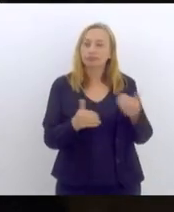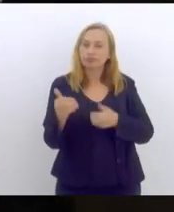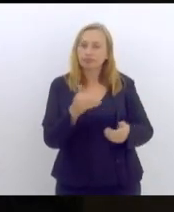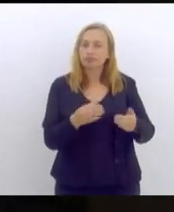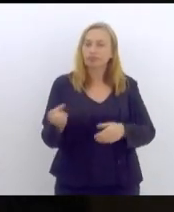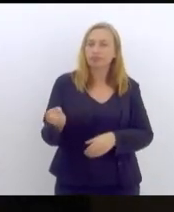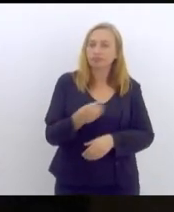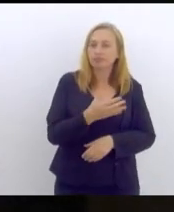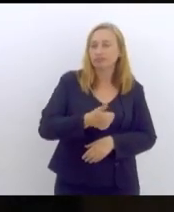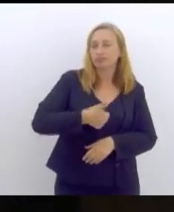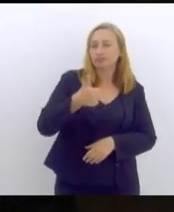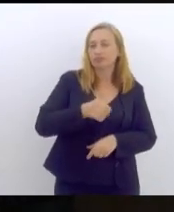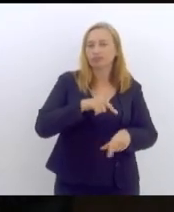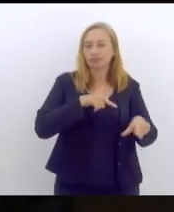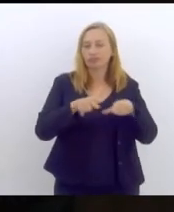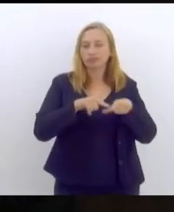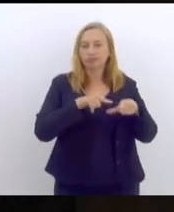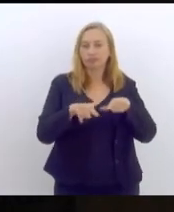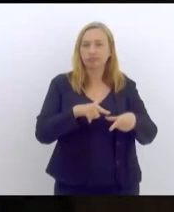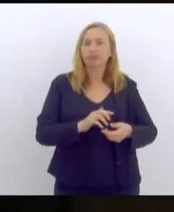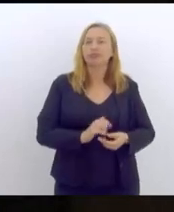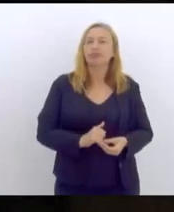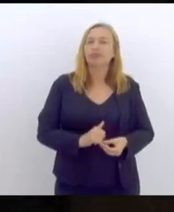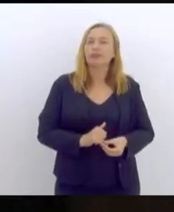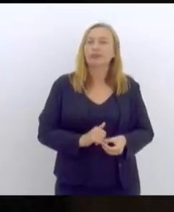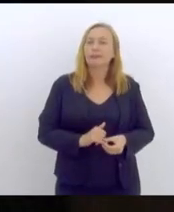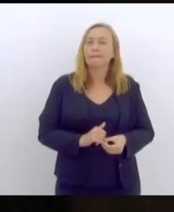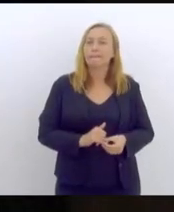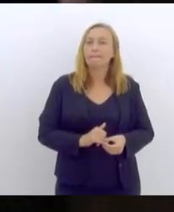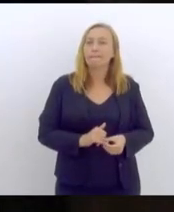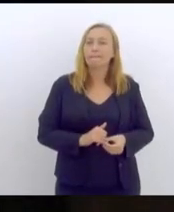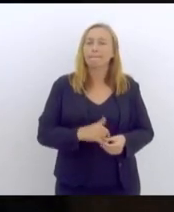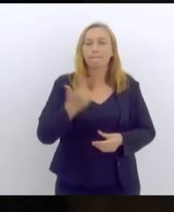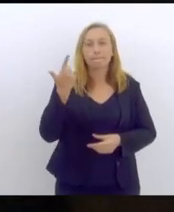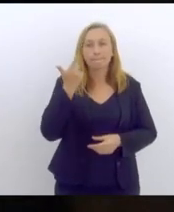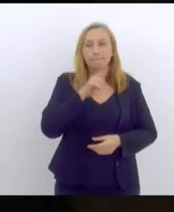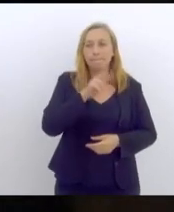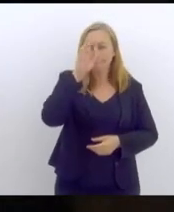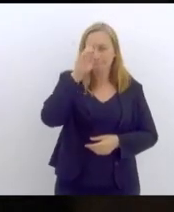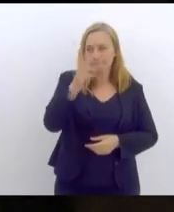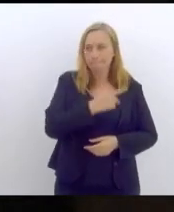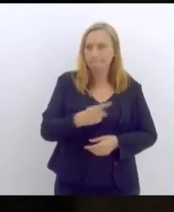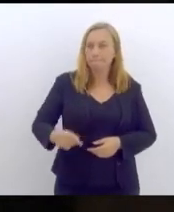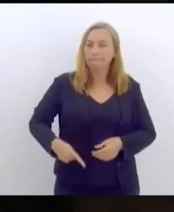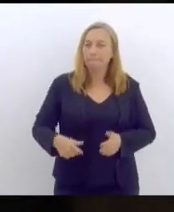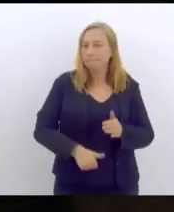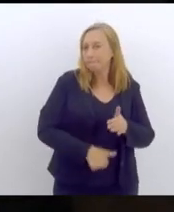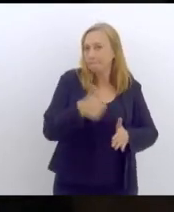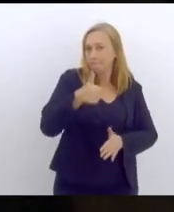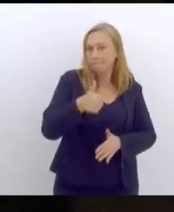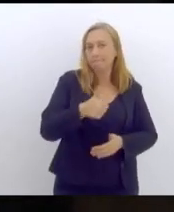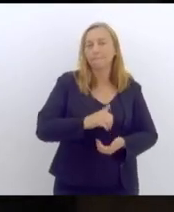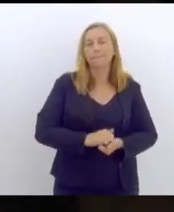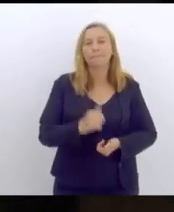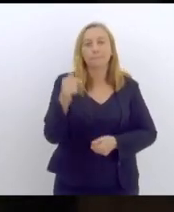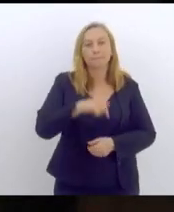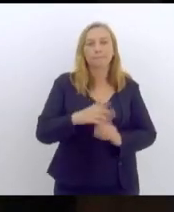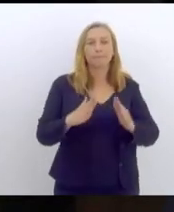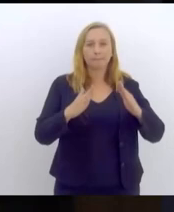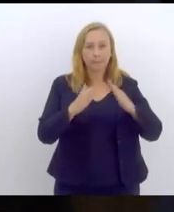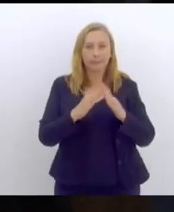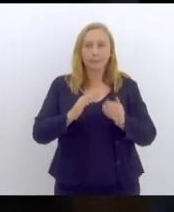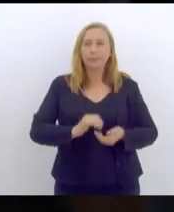primeiro mandato. Nós que conseguimos, senhor presidente, pela primeira vez aqui nesta